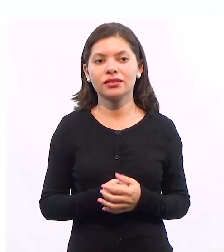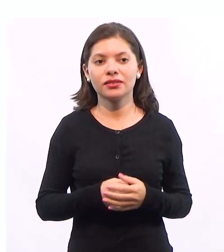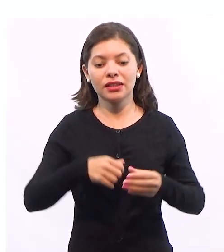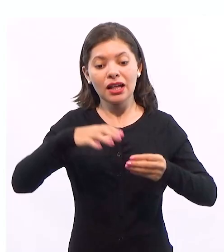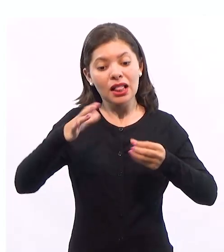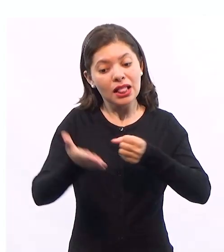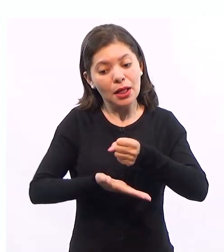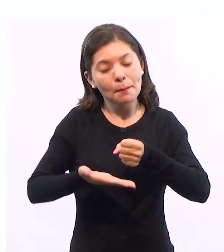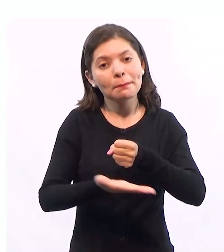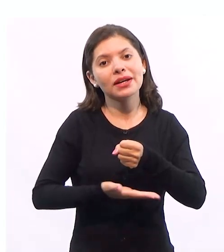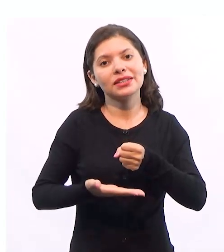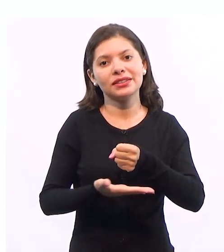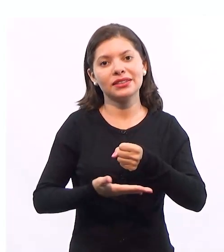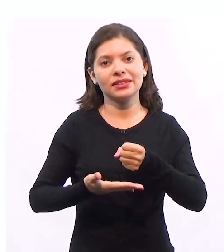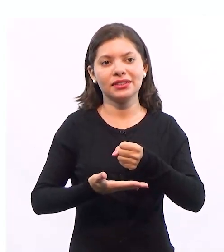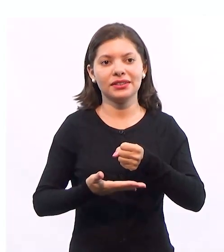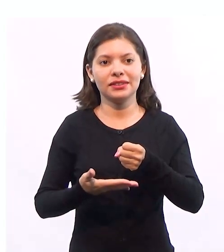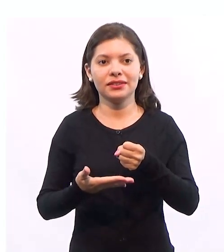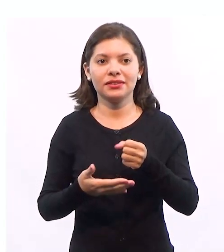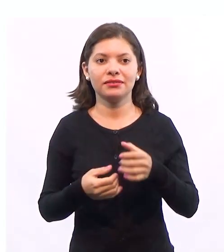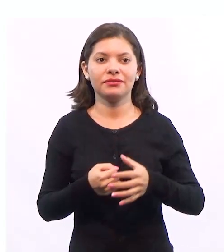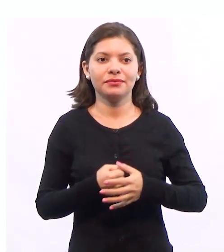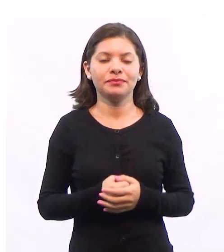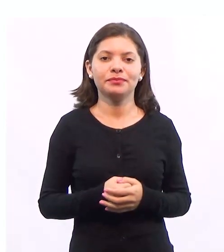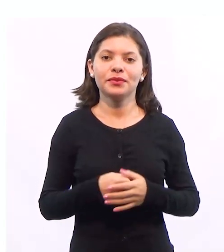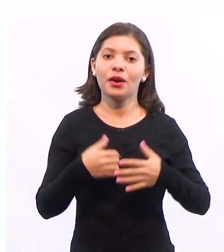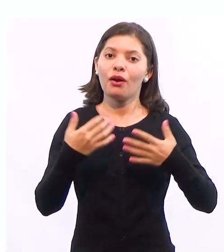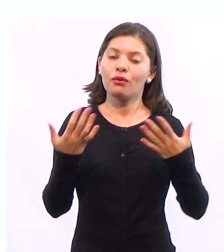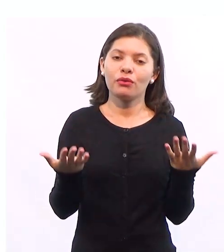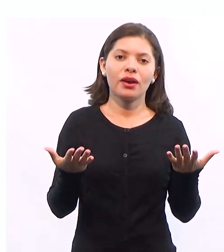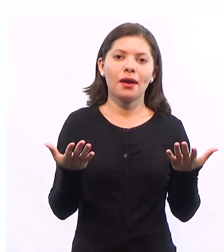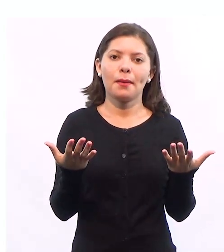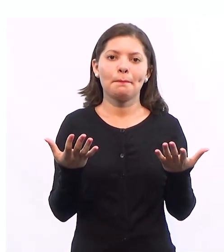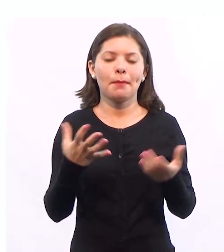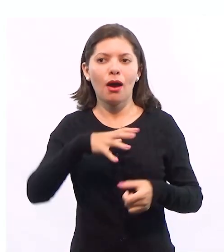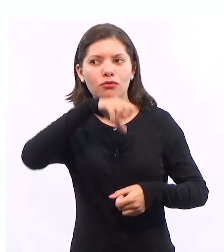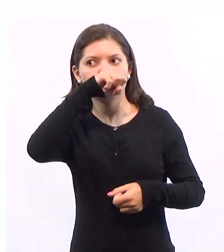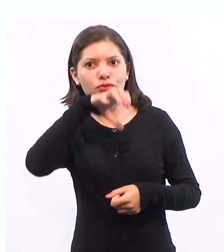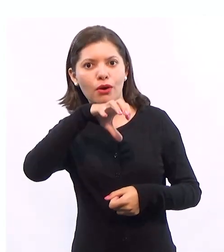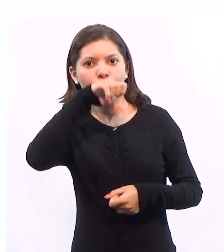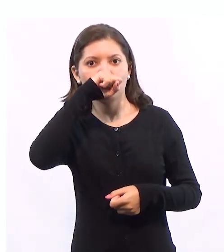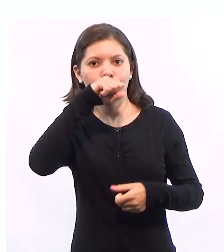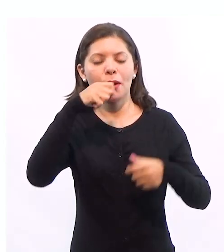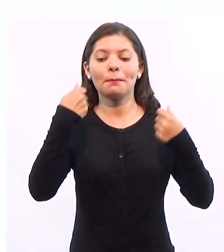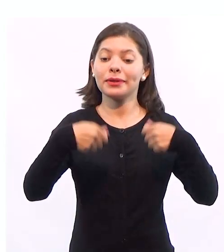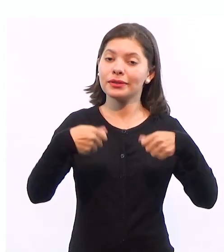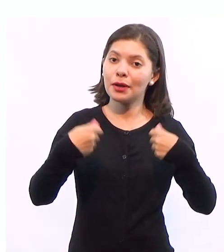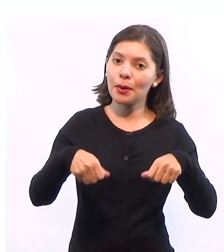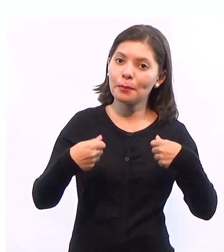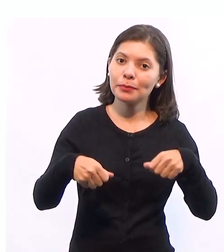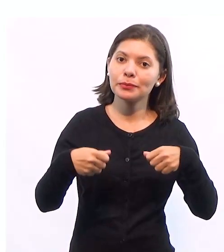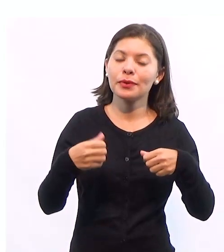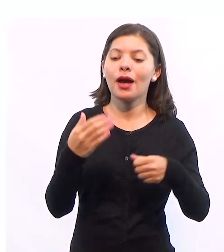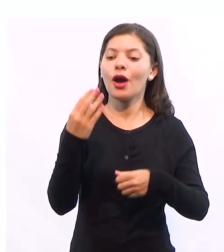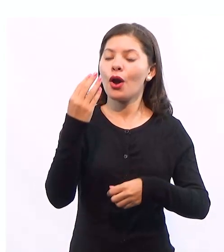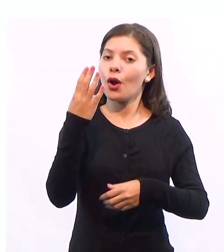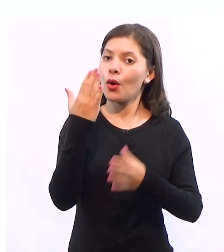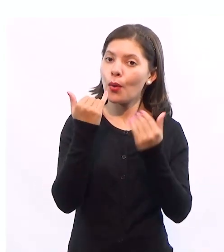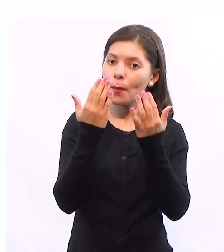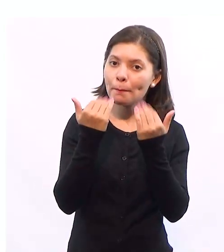seja, necessidades fisiológicas, né? Ou seja, ele precisava respirar, né? Precisamos de comida para viver, de água,